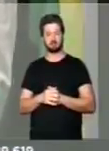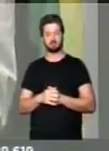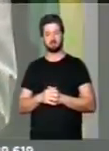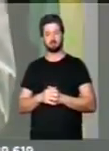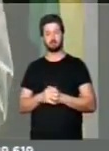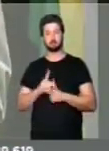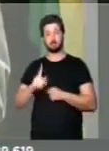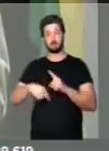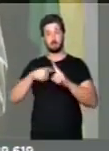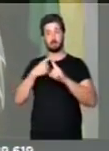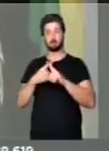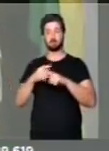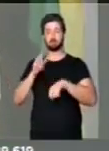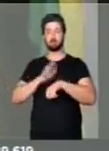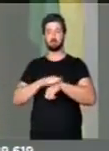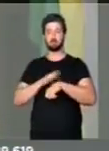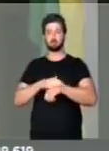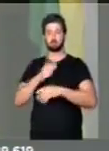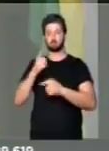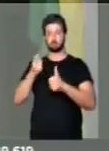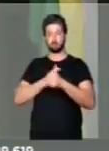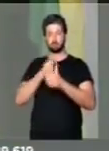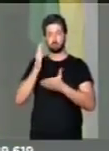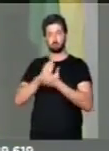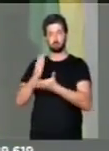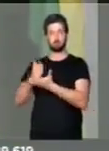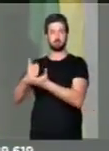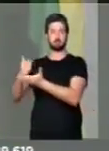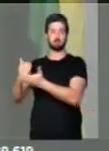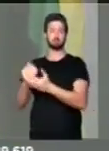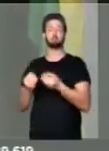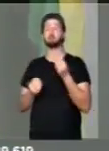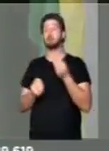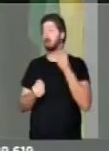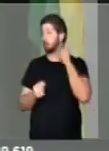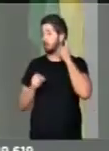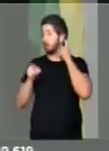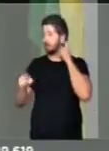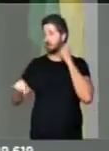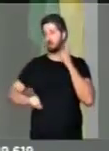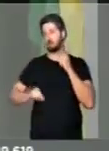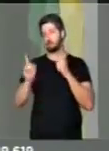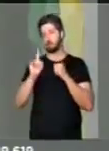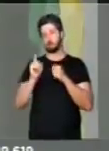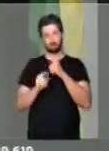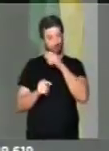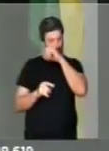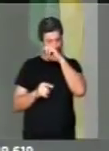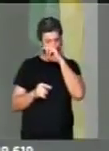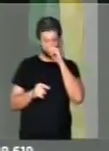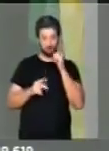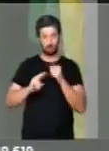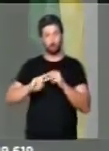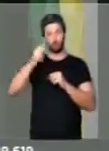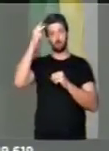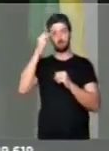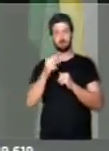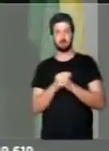uma prorrogação da dívida, para que eles não sofressem